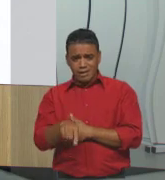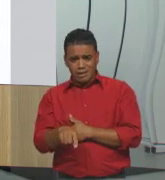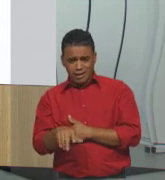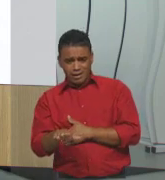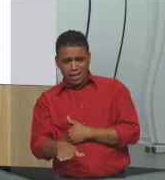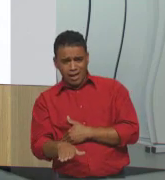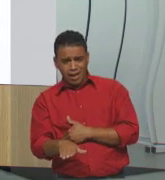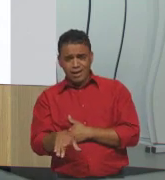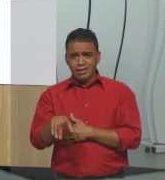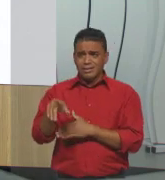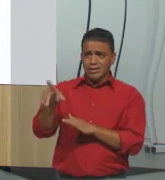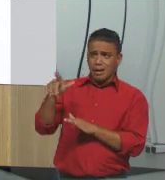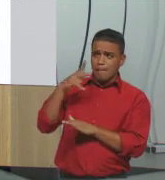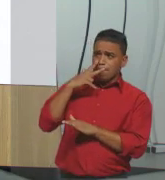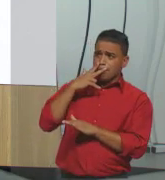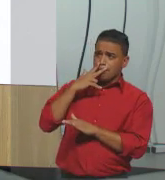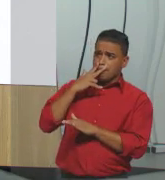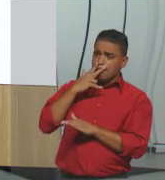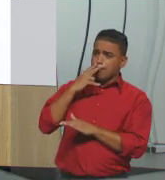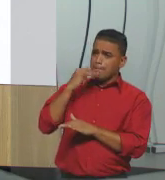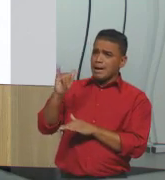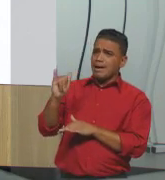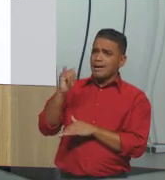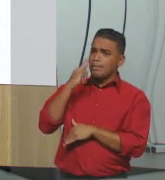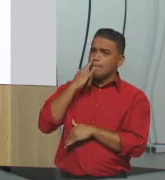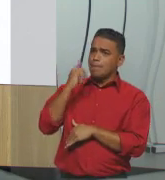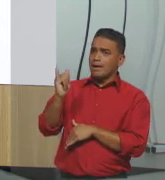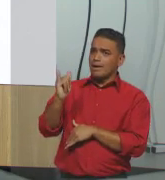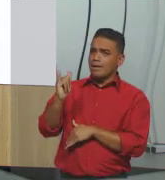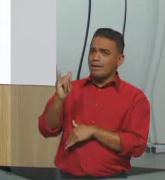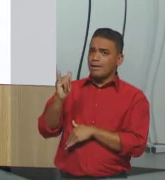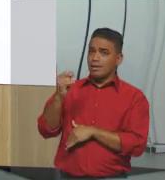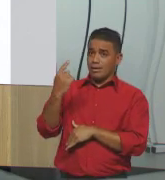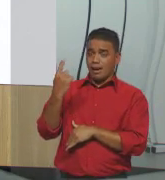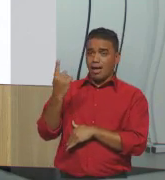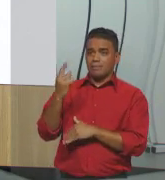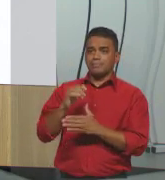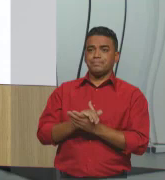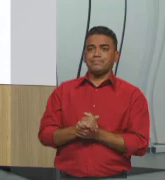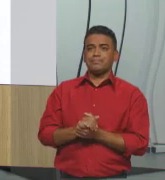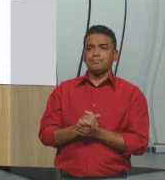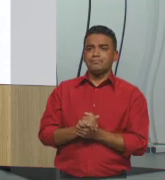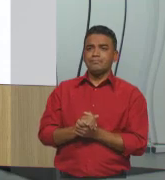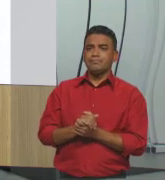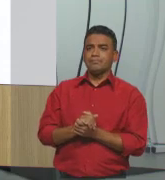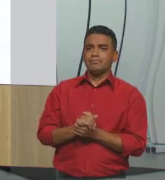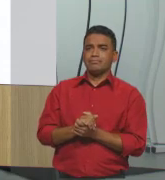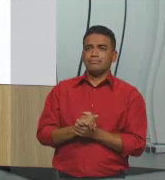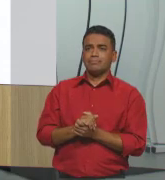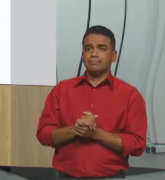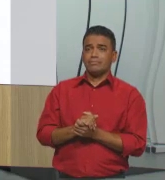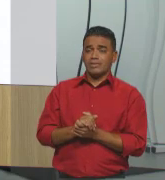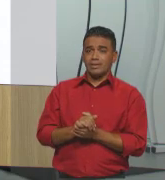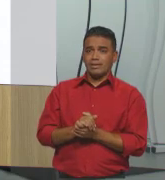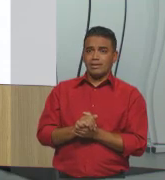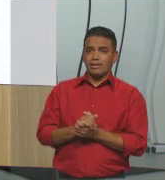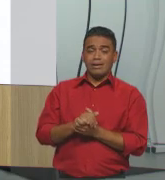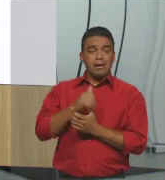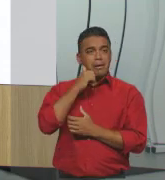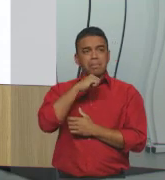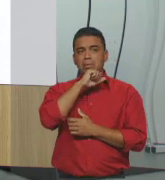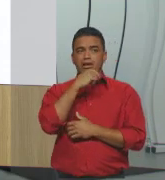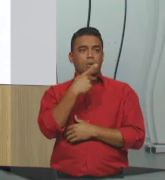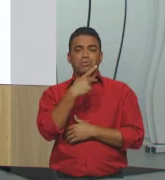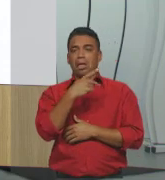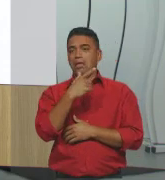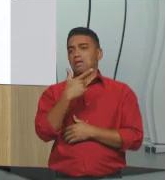igual a do pai. Ó, então tá aqui, ó, uma tá aqui, outra tá aqui, pego essa daqui, a mãe não tem, então